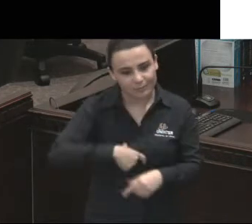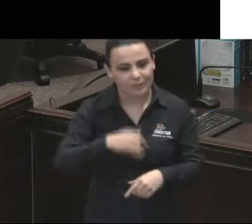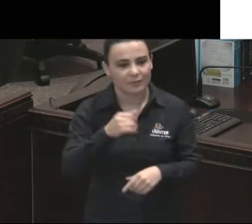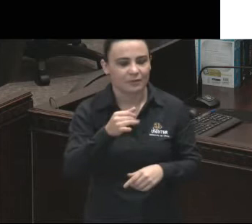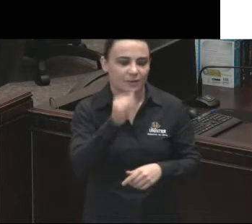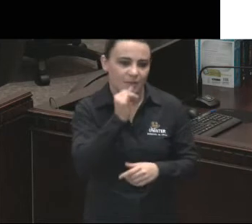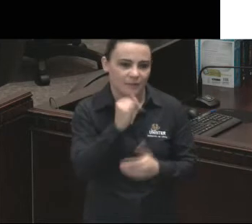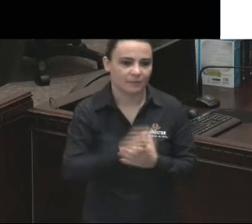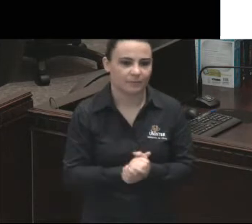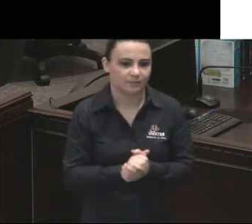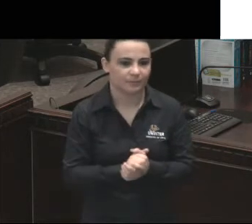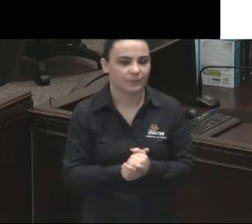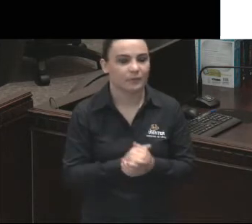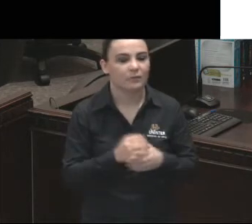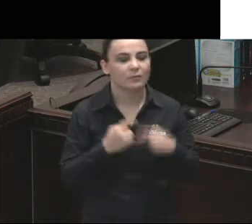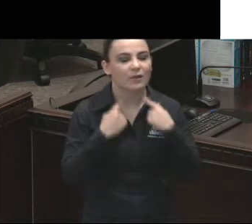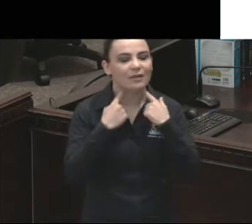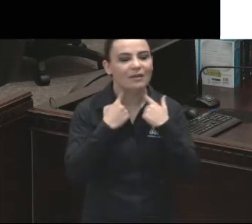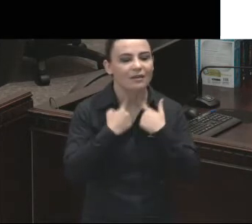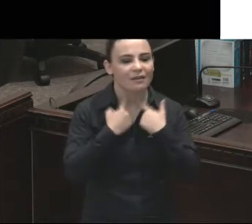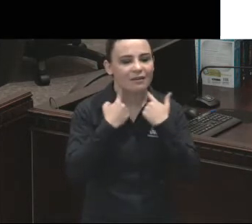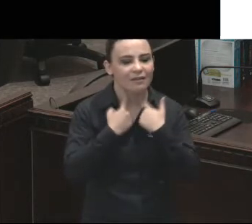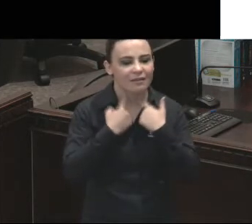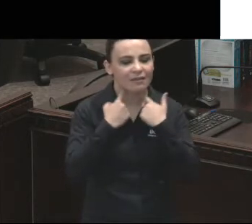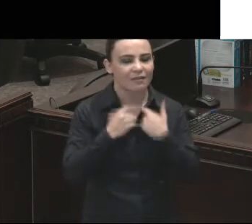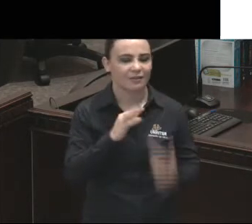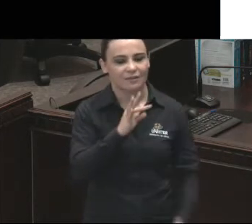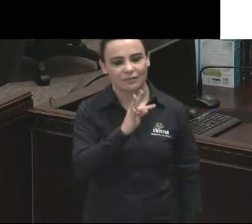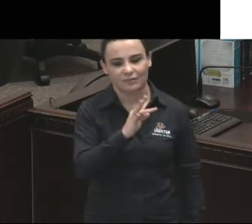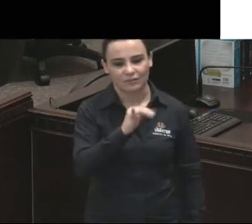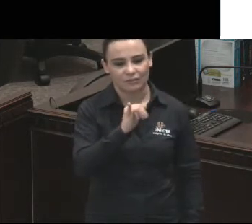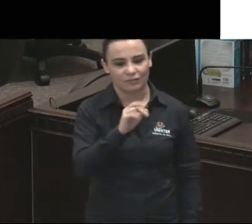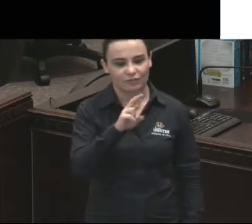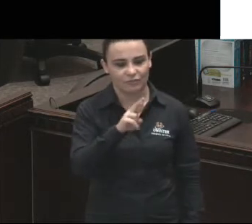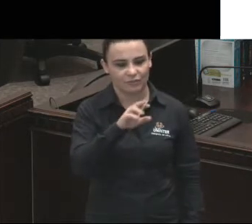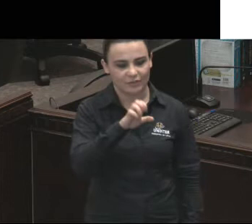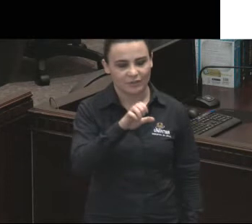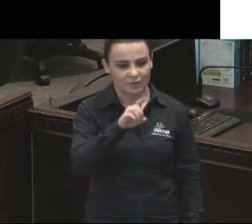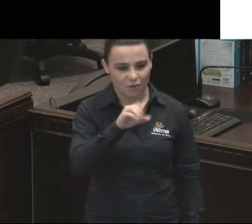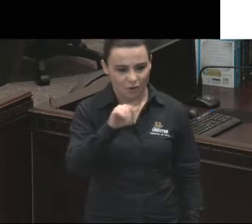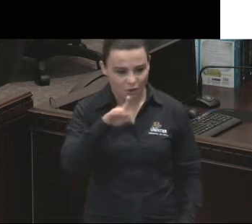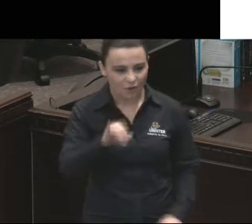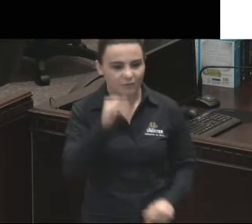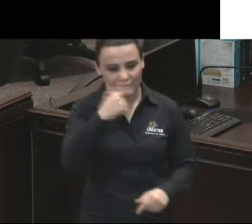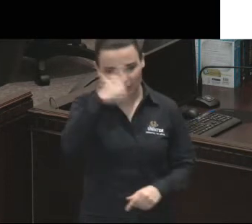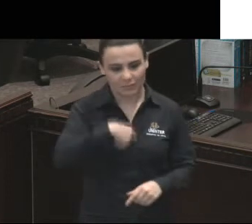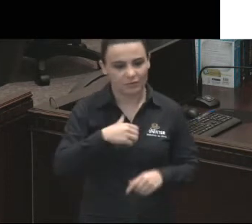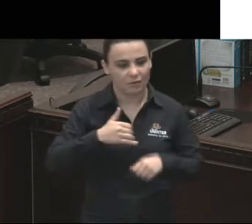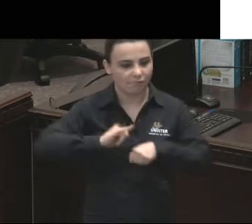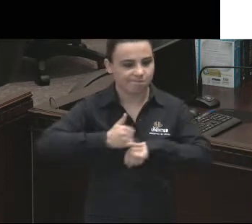de tireoide, né? Hoje está aumentando bastante tireoide, principalmente em crianças, em jovens, né? E que